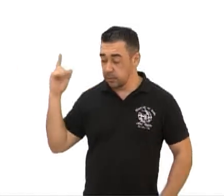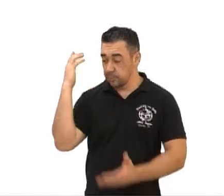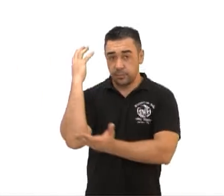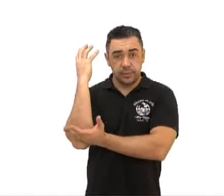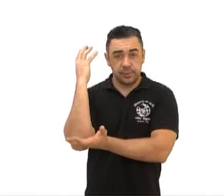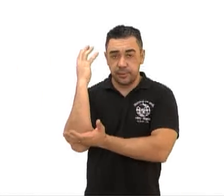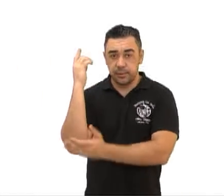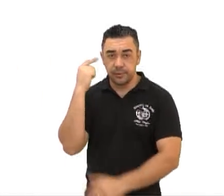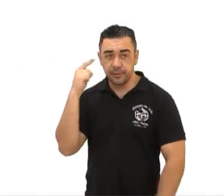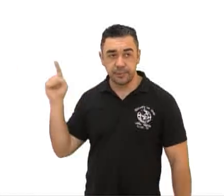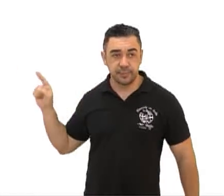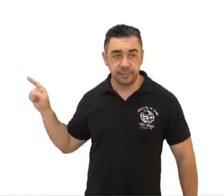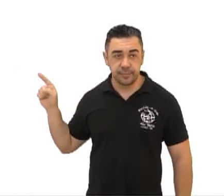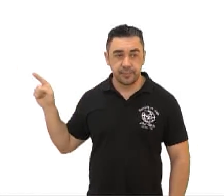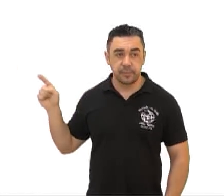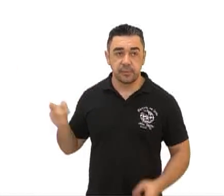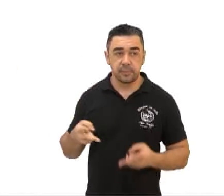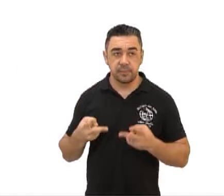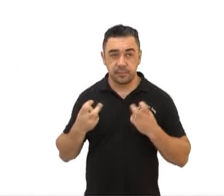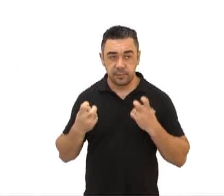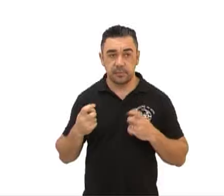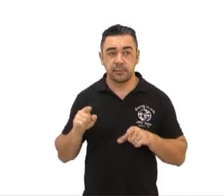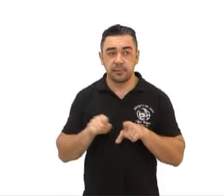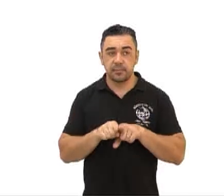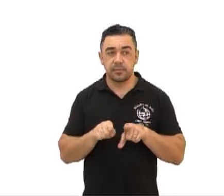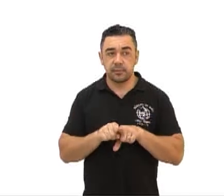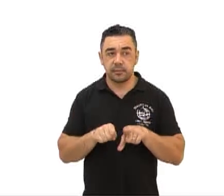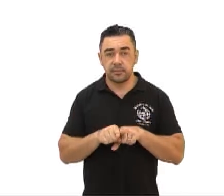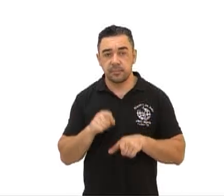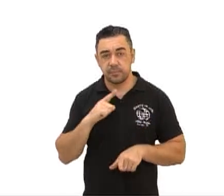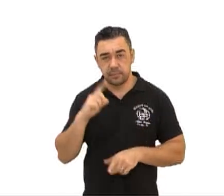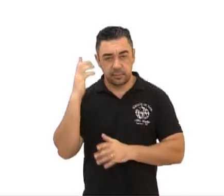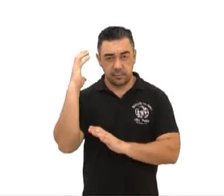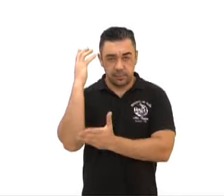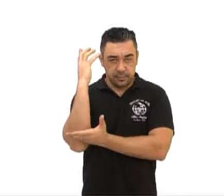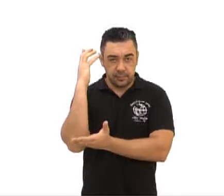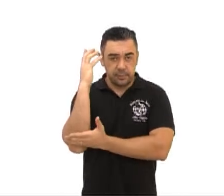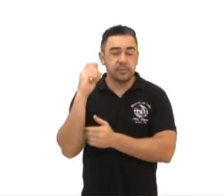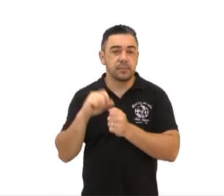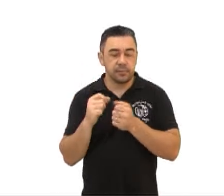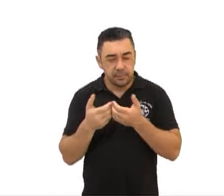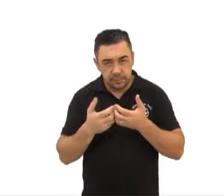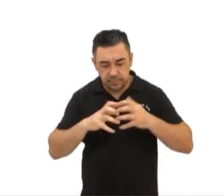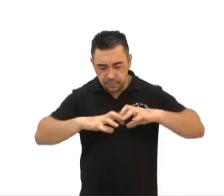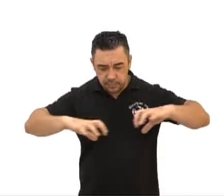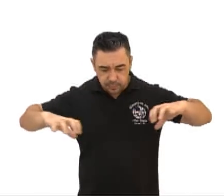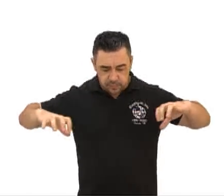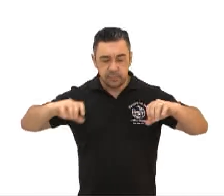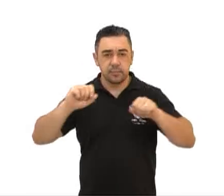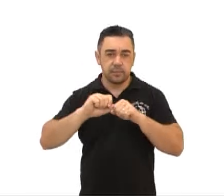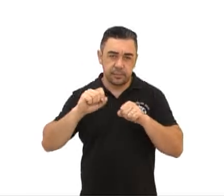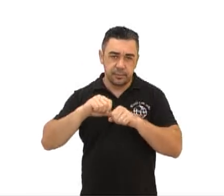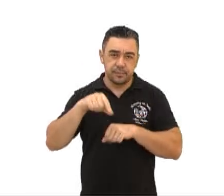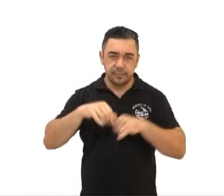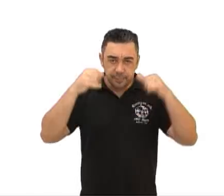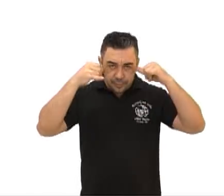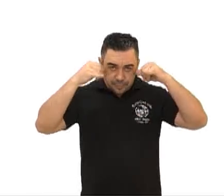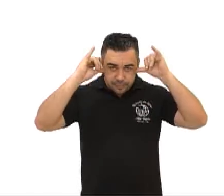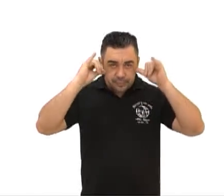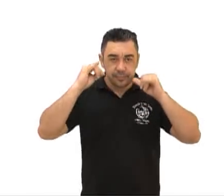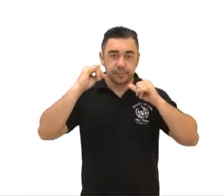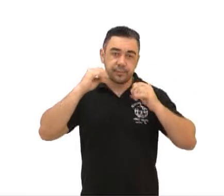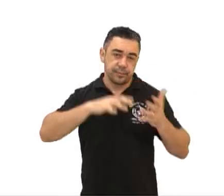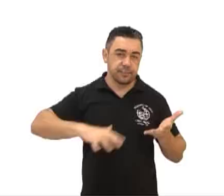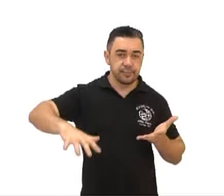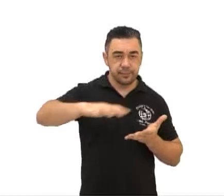aqui. Aqui a gente pode observar também, né, a área que foi desmatada para abrir espaço para a criação de